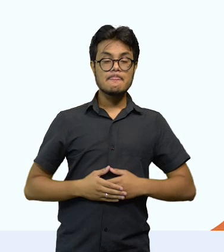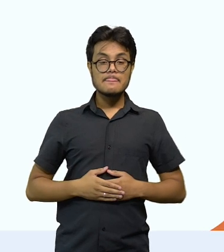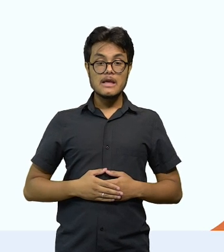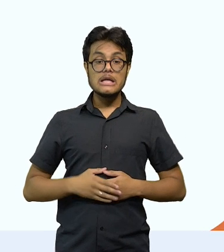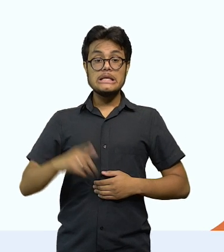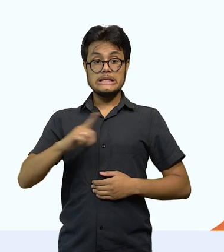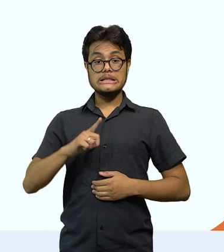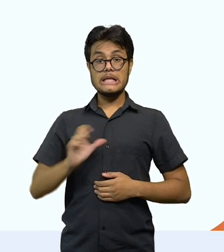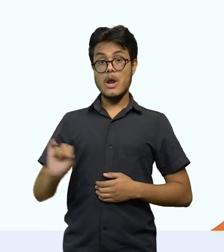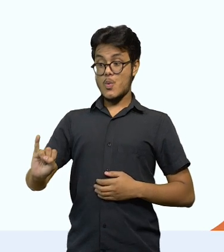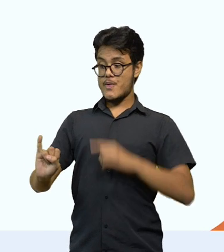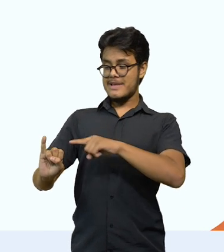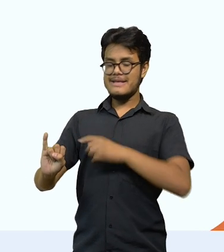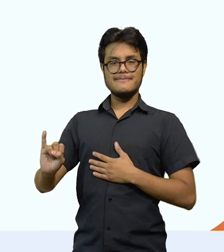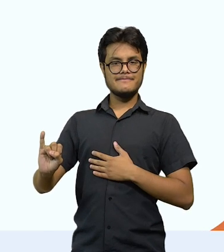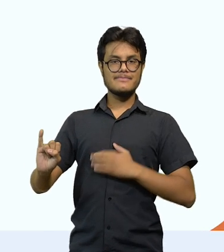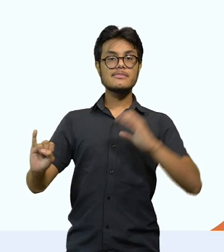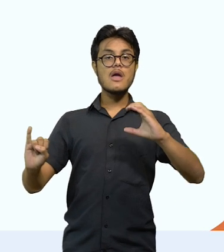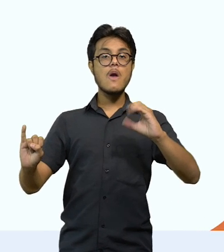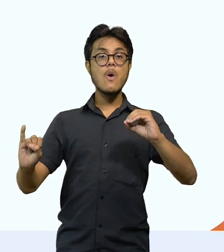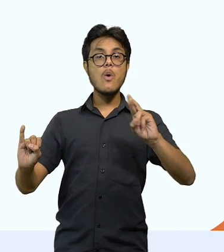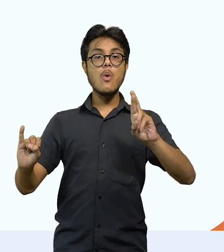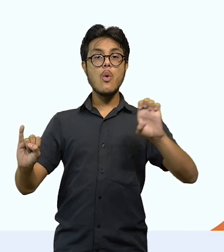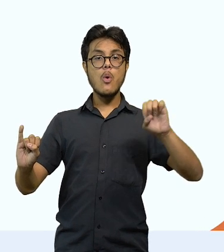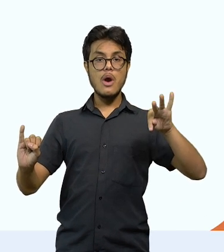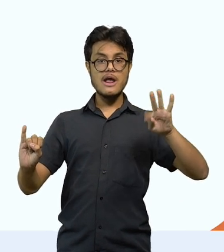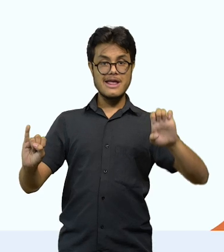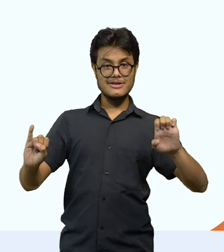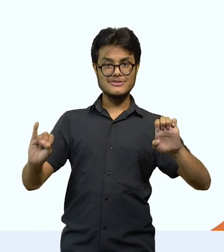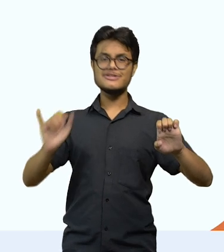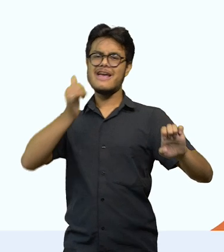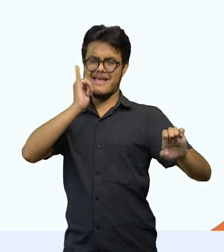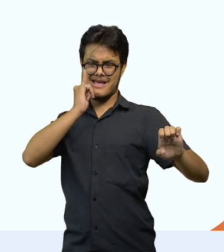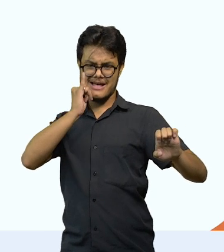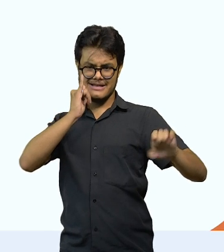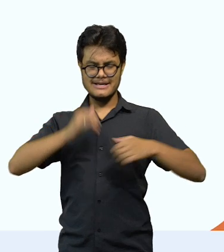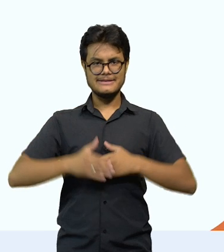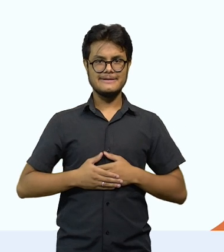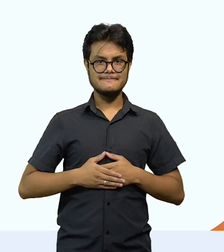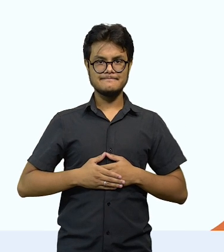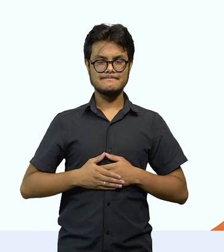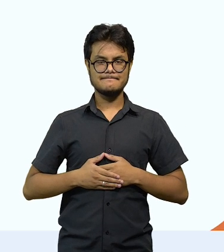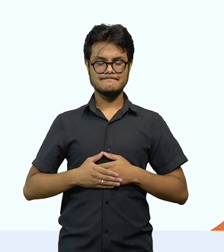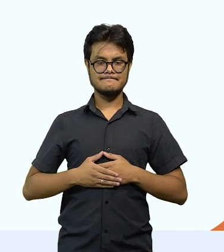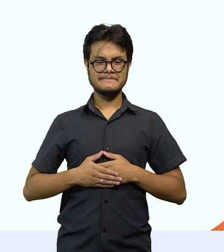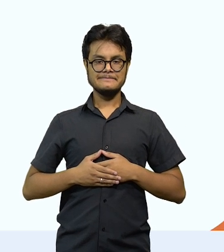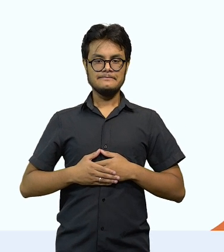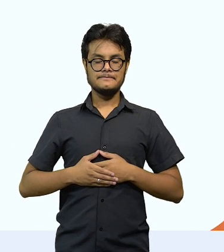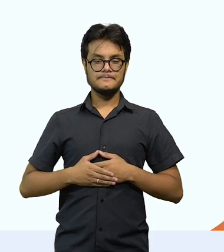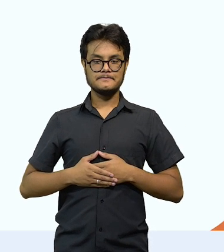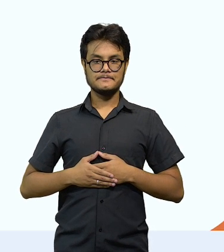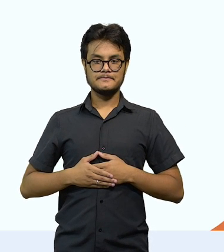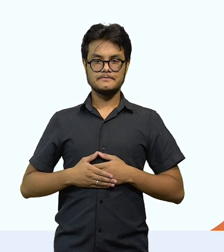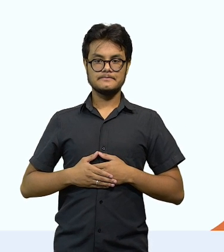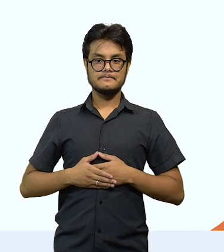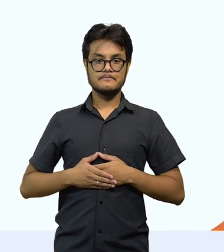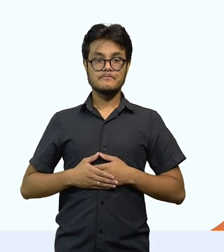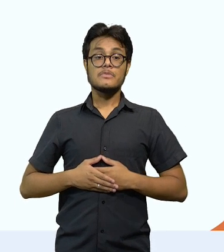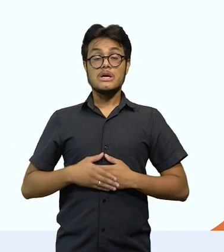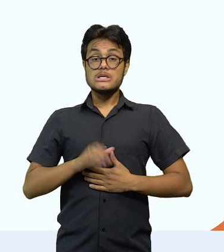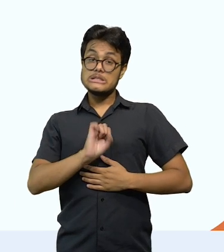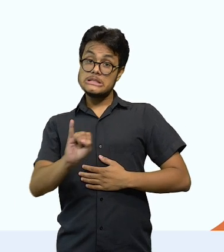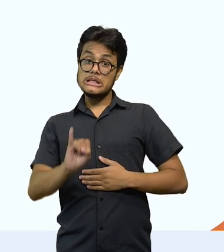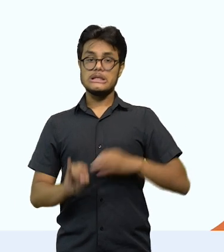tenho o máximo de corrente que pode ser produzida, que é chamado de corrente de curto-circuito. Essa corrente